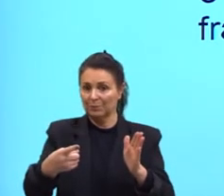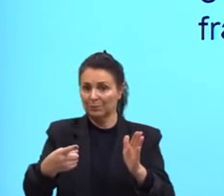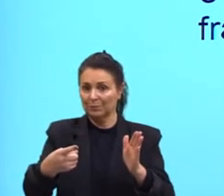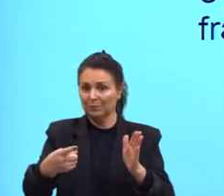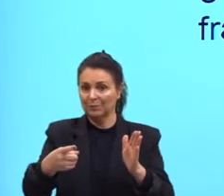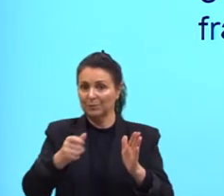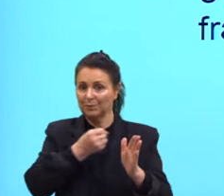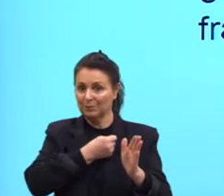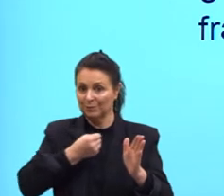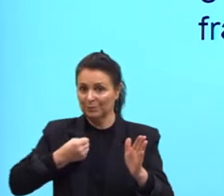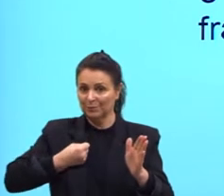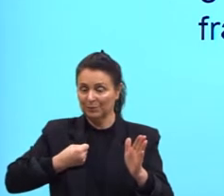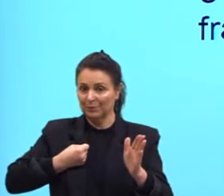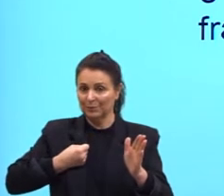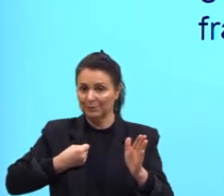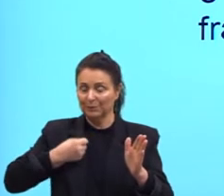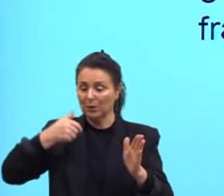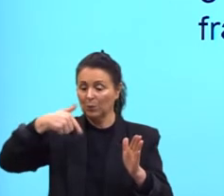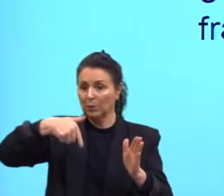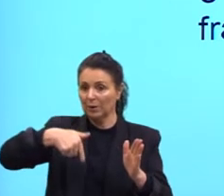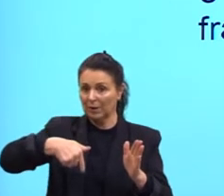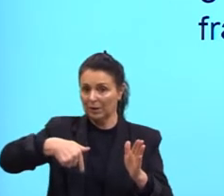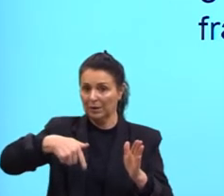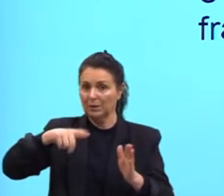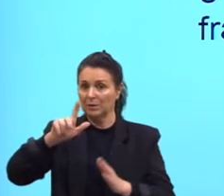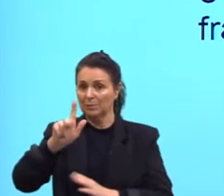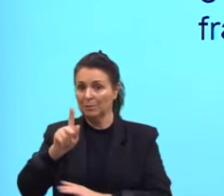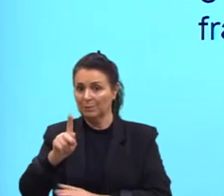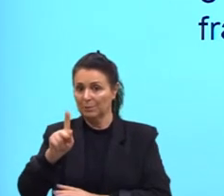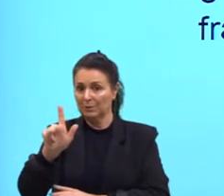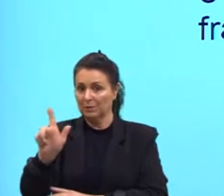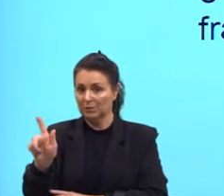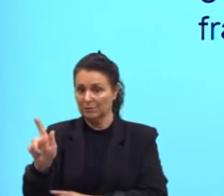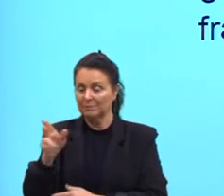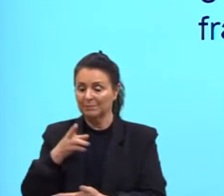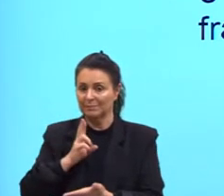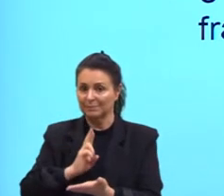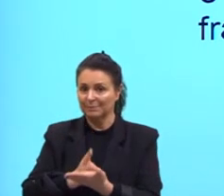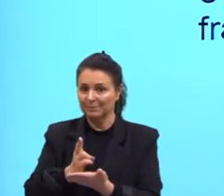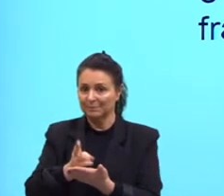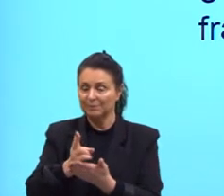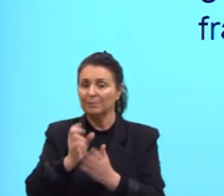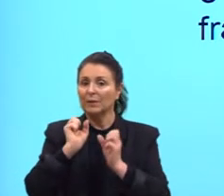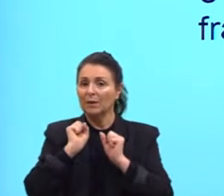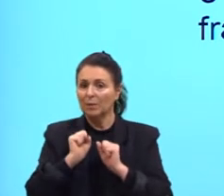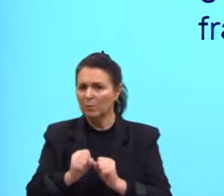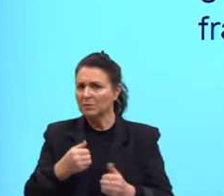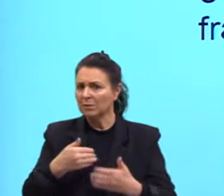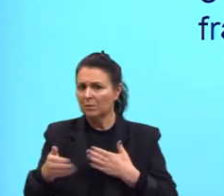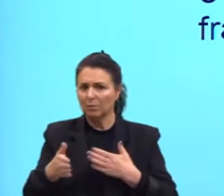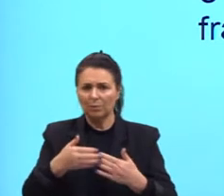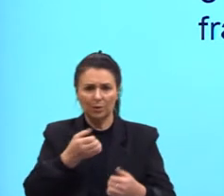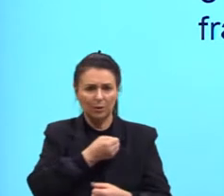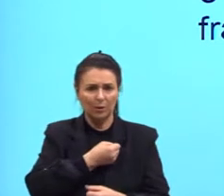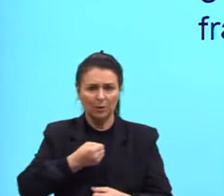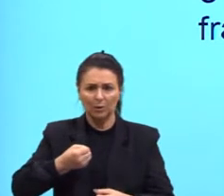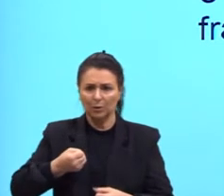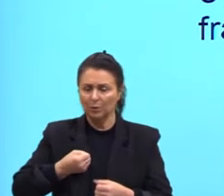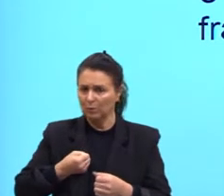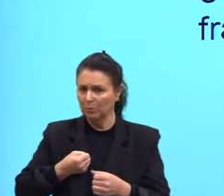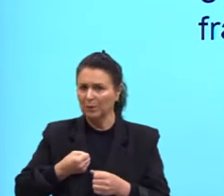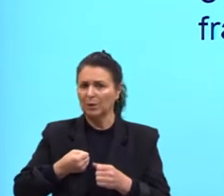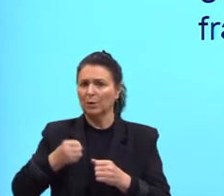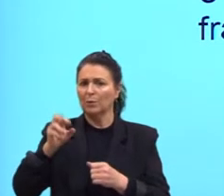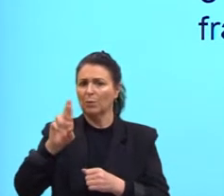Vale lembrar que a razão de uma PG é sempre constante e pode ser qualquer número racional